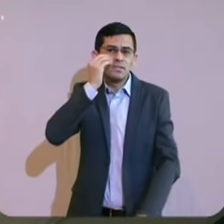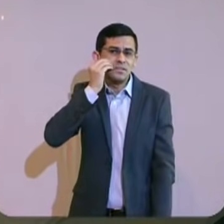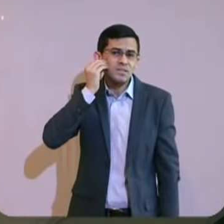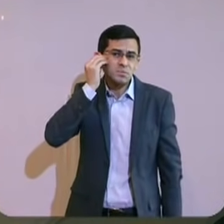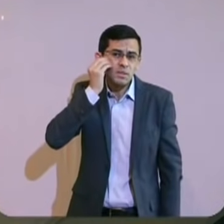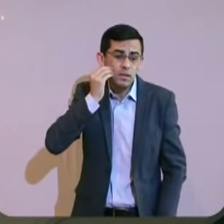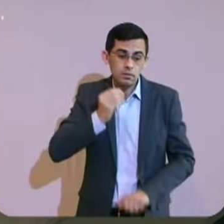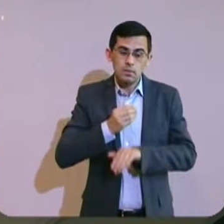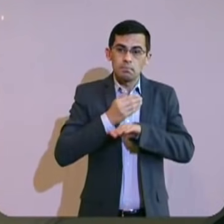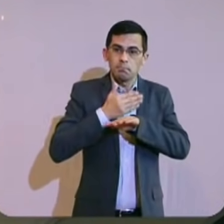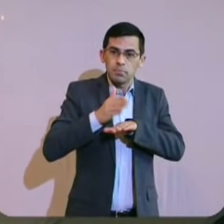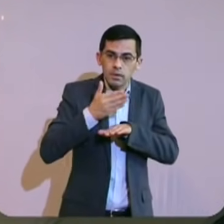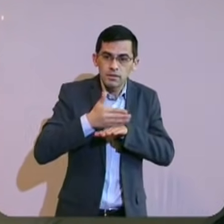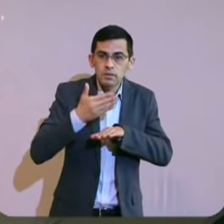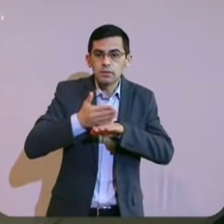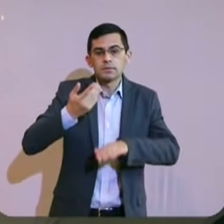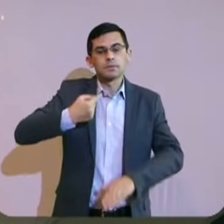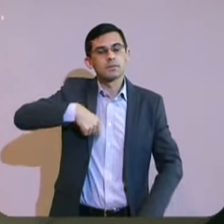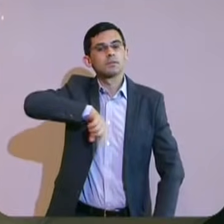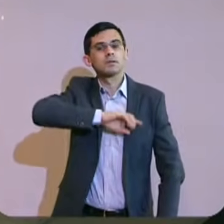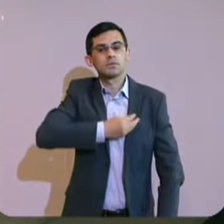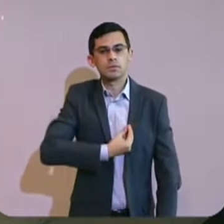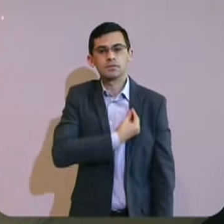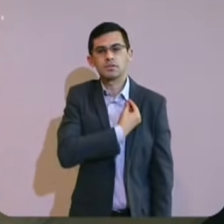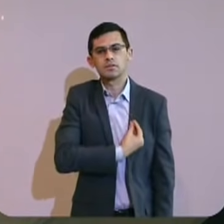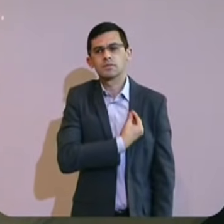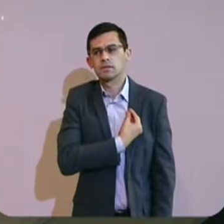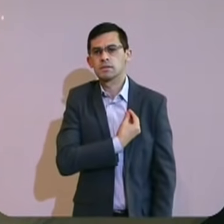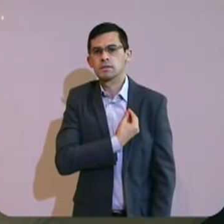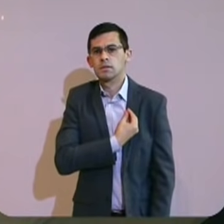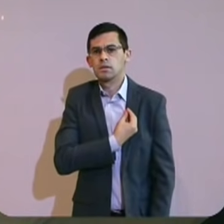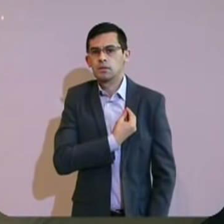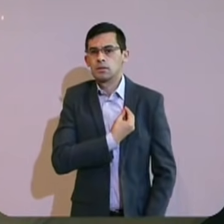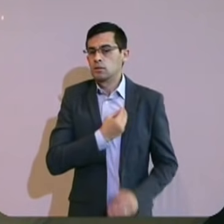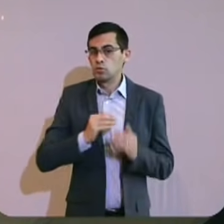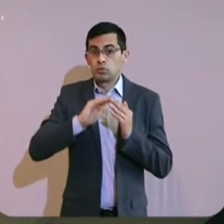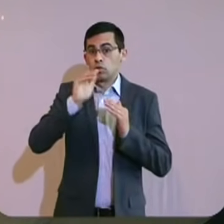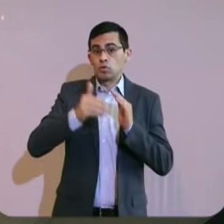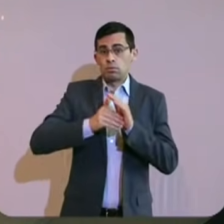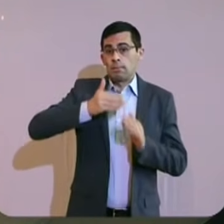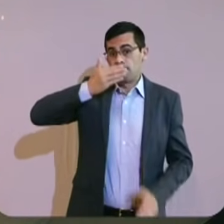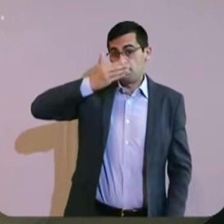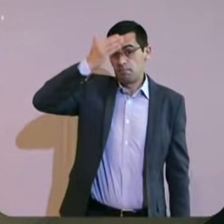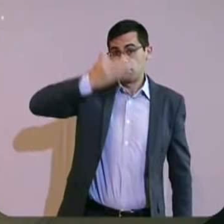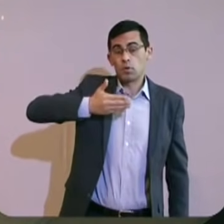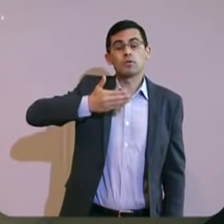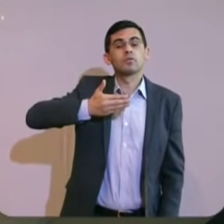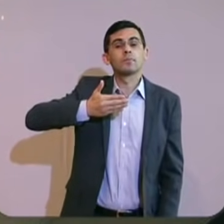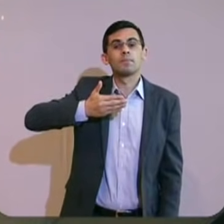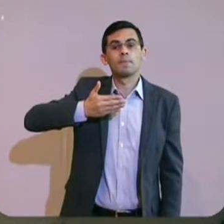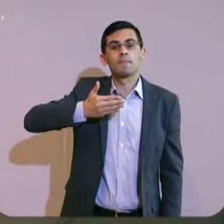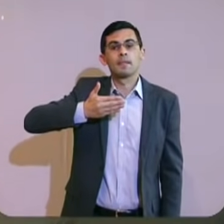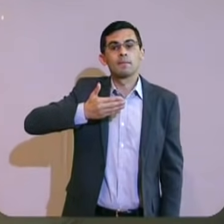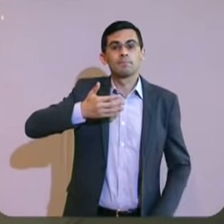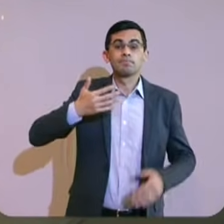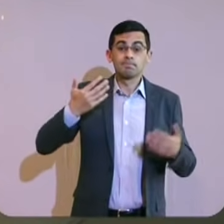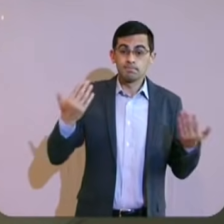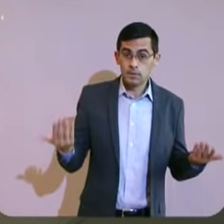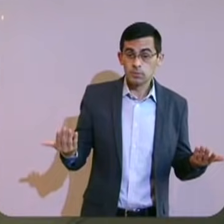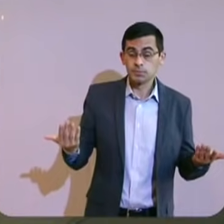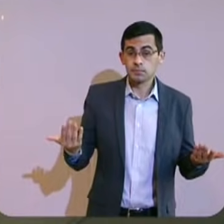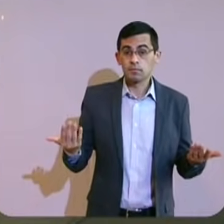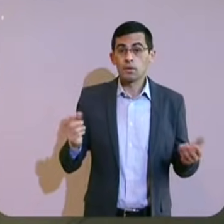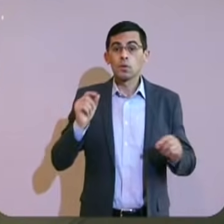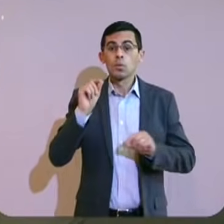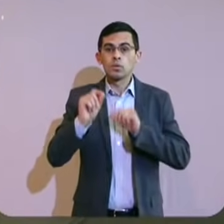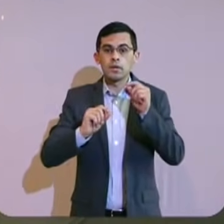experimentadas, vividas na nossa vida. E todo teste na nossa vida, neste sentido,